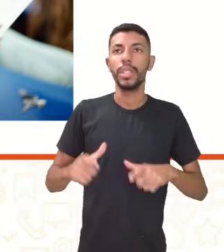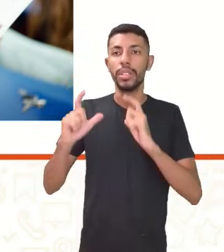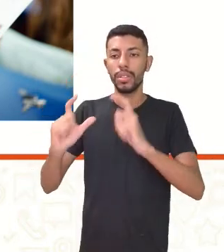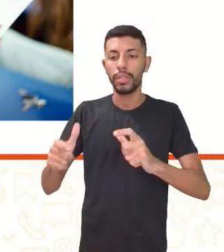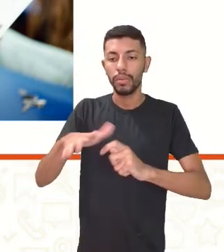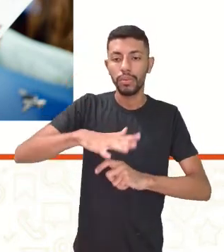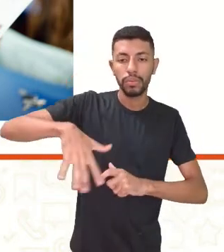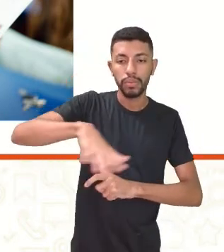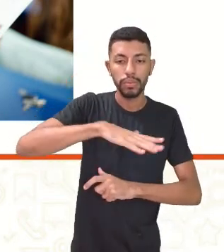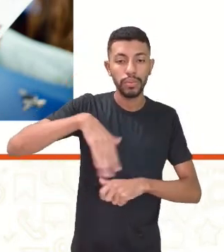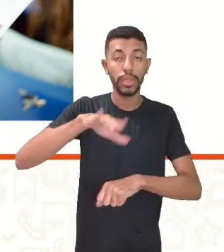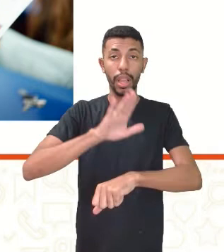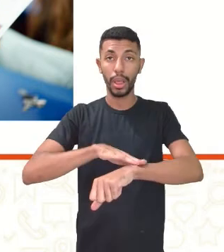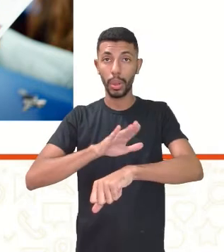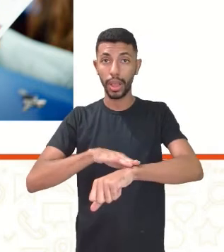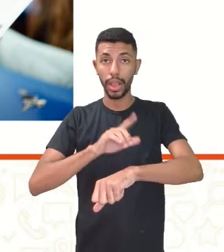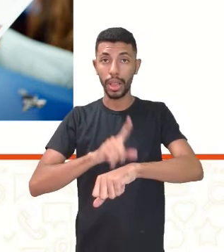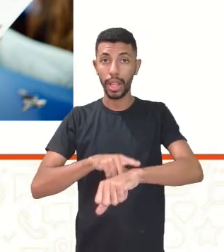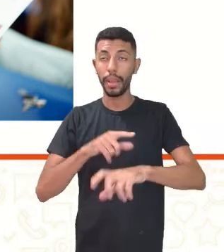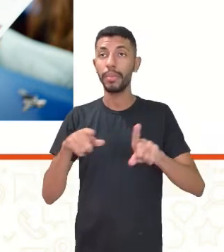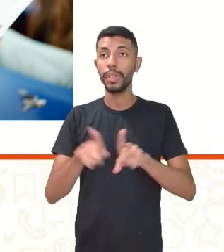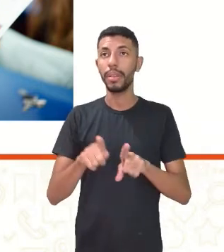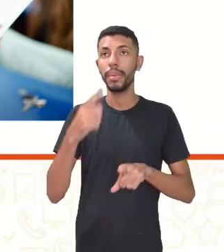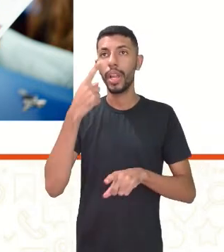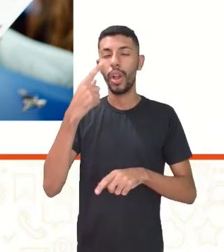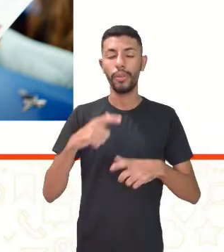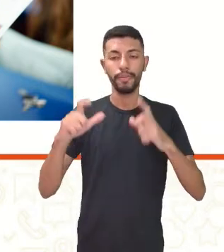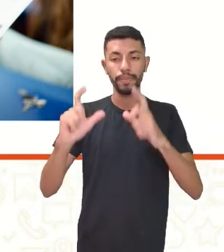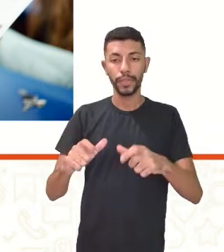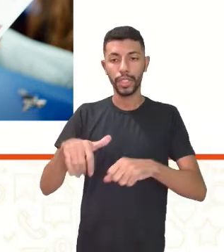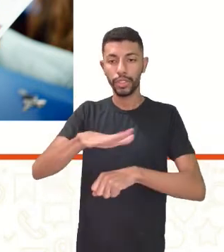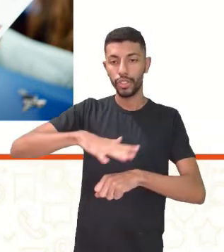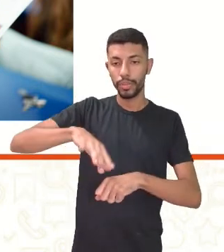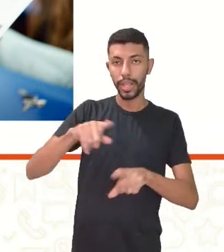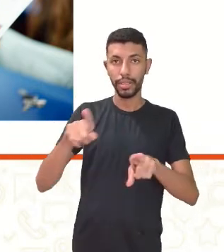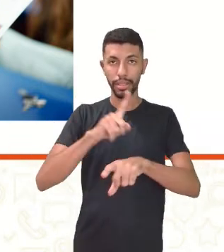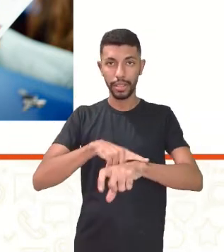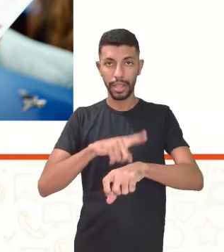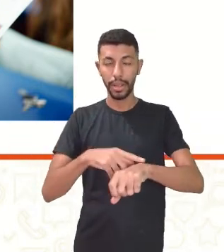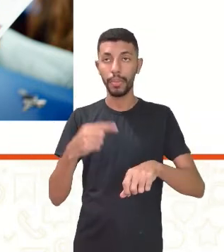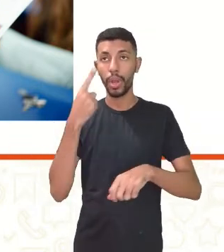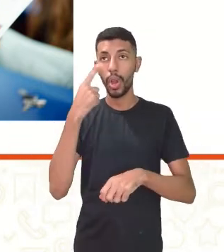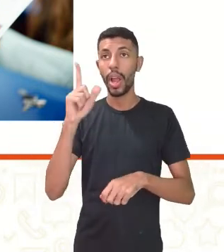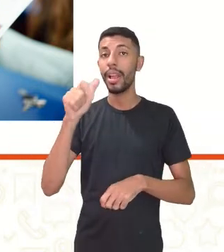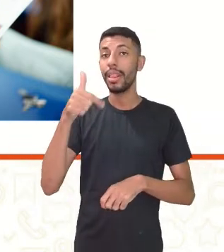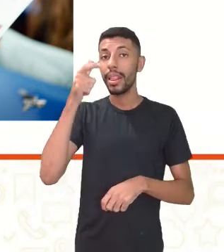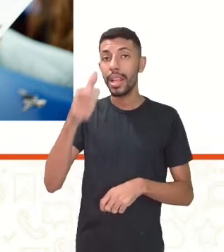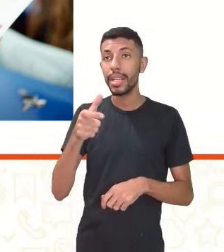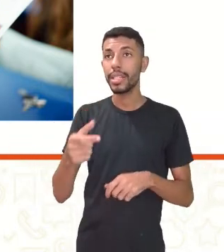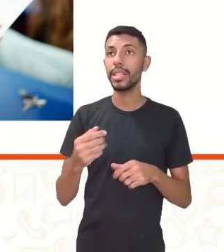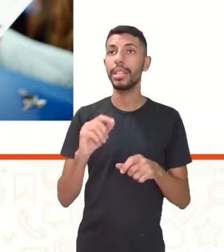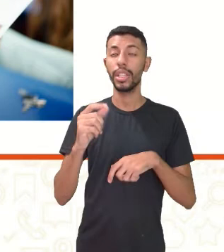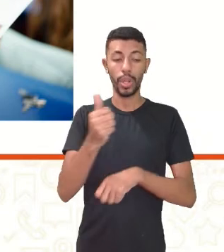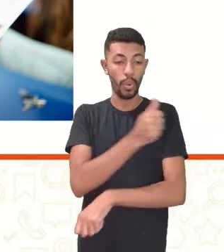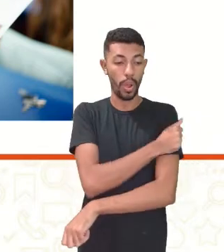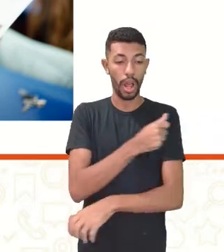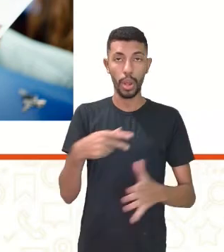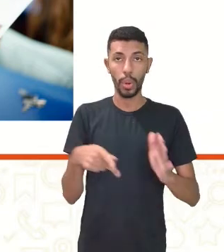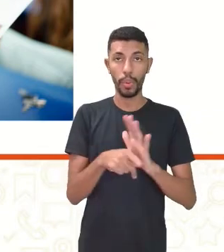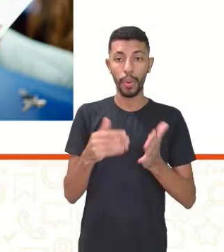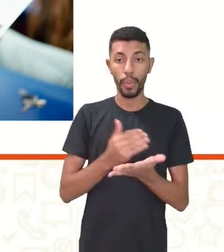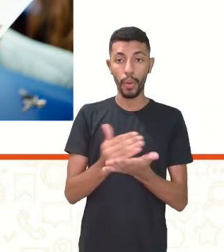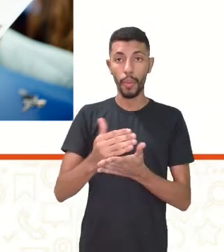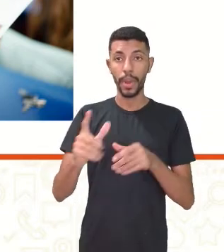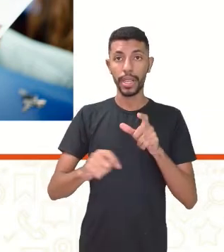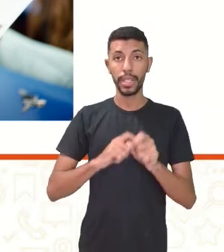espacial e temporal. Essa localização espacial, é interessante que o estudante comece dele, ele é o ponto de